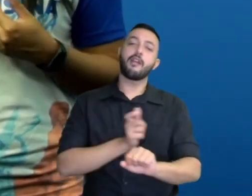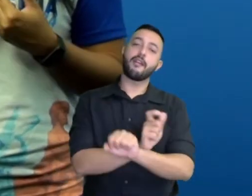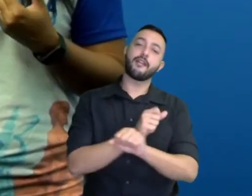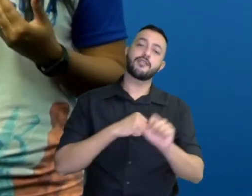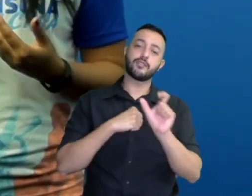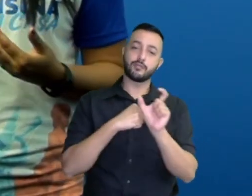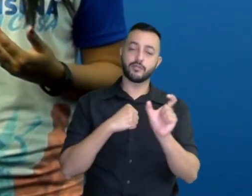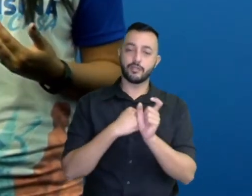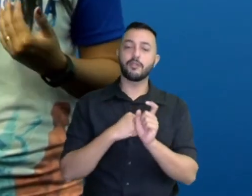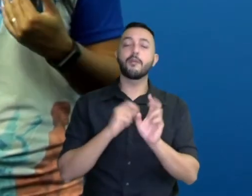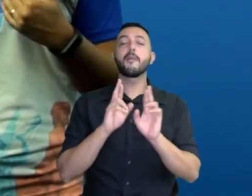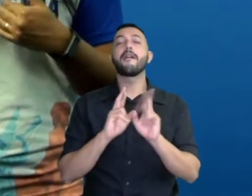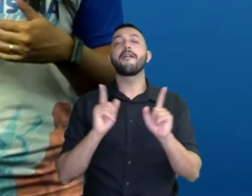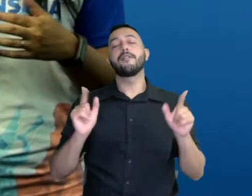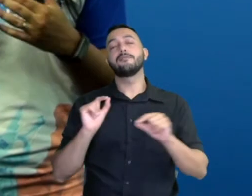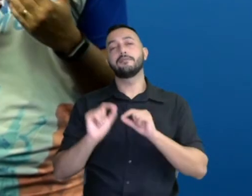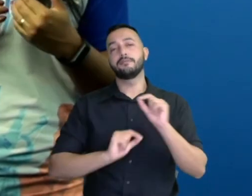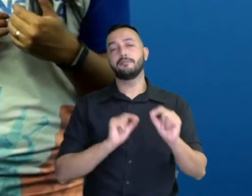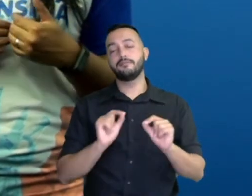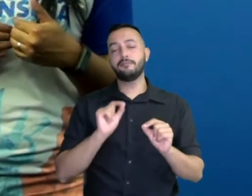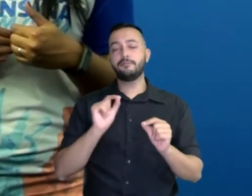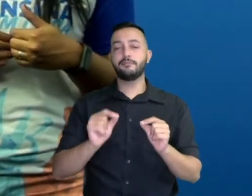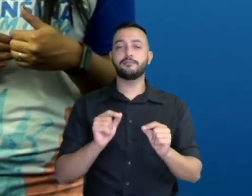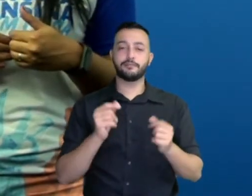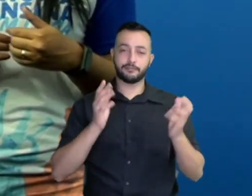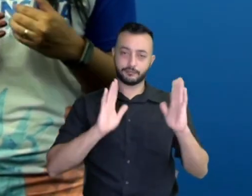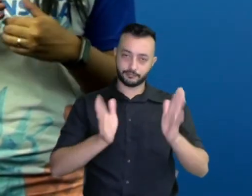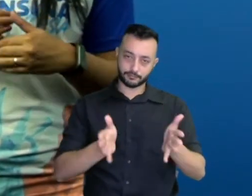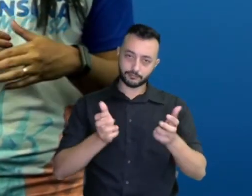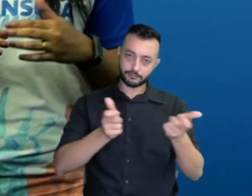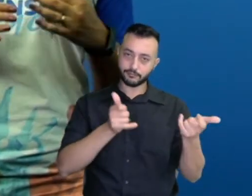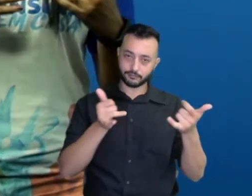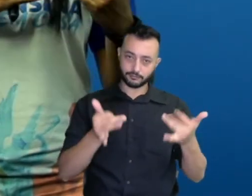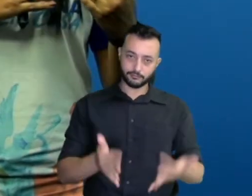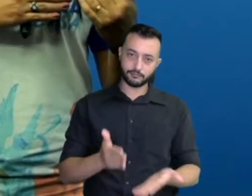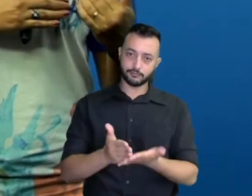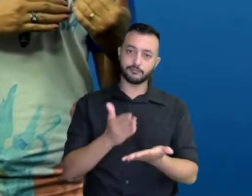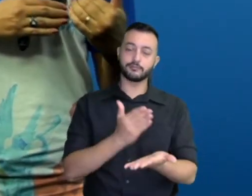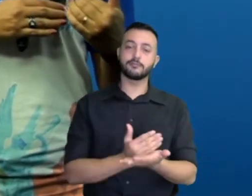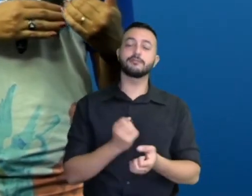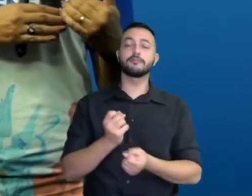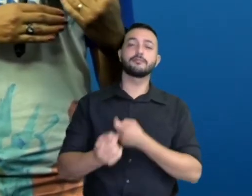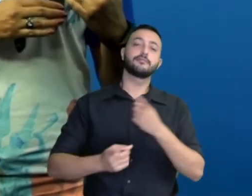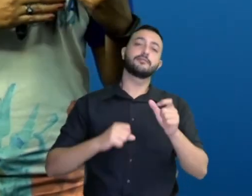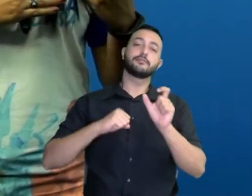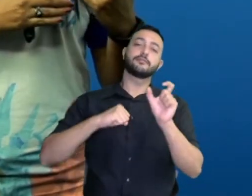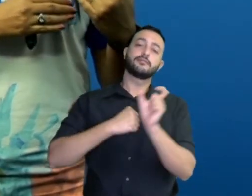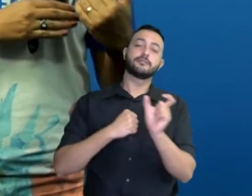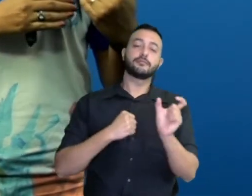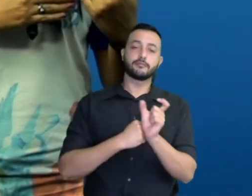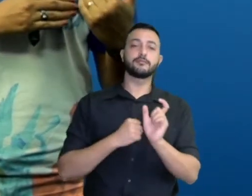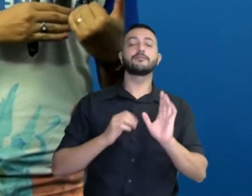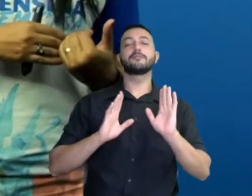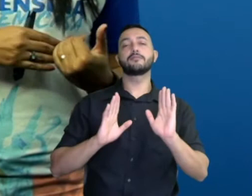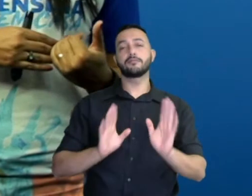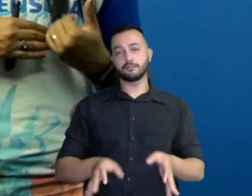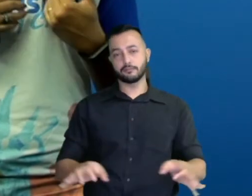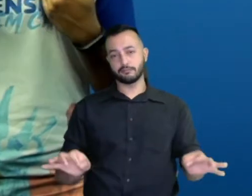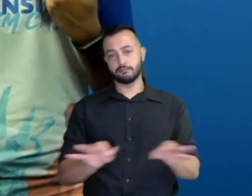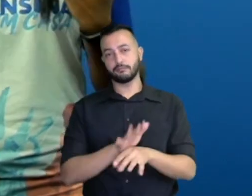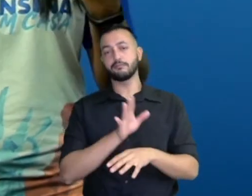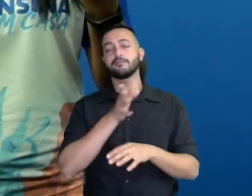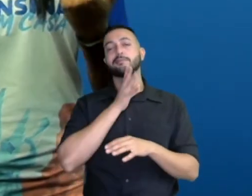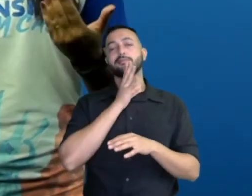E aí o que é que difere? Aquilo que eu falei na definição, né? Alguns substantivos já é